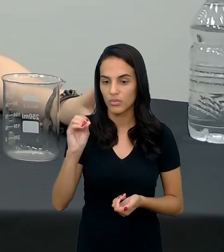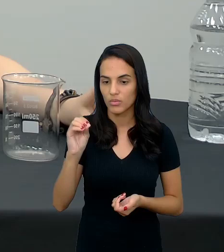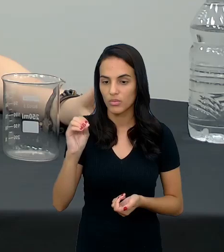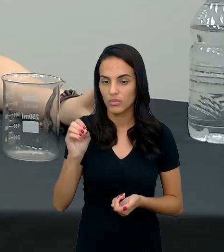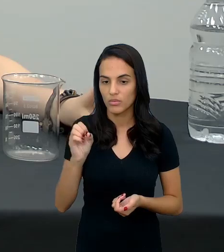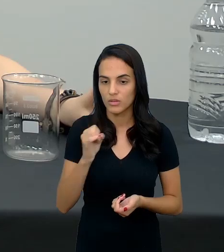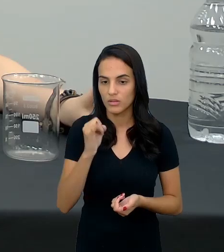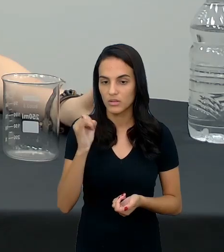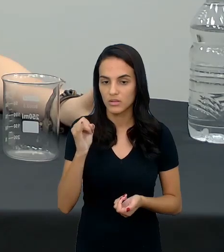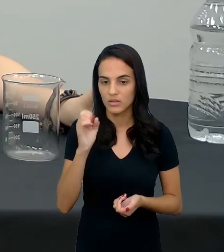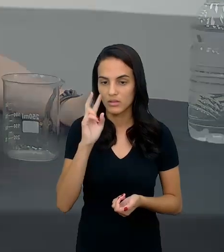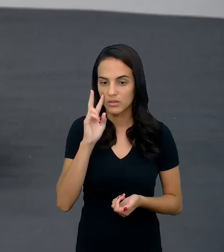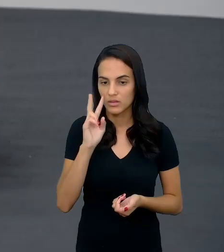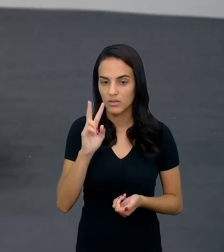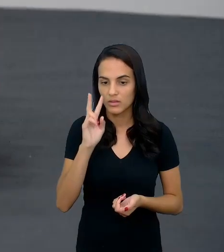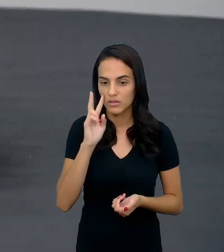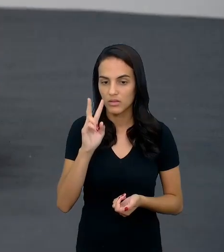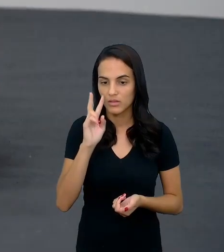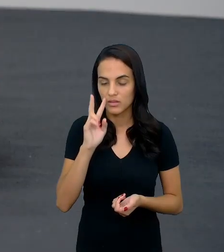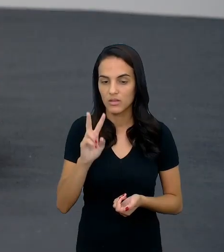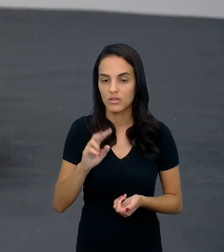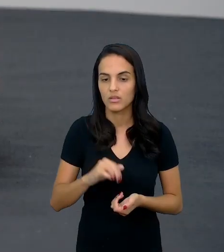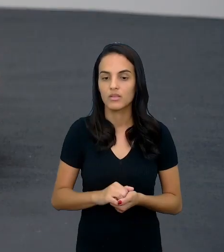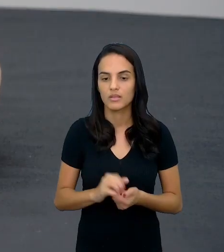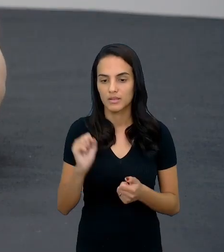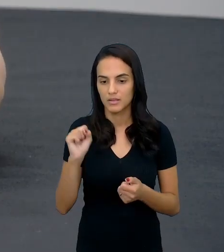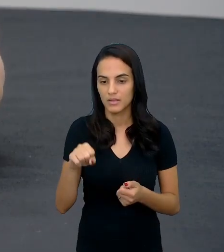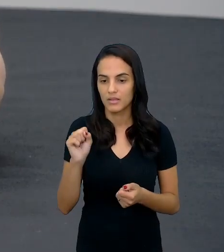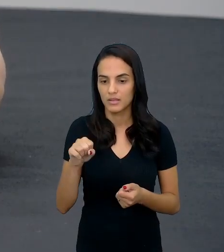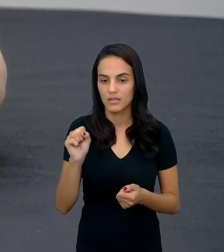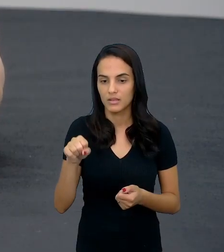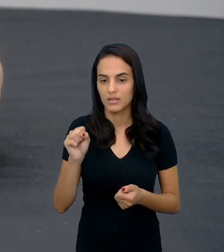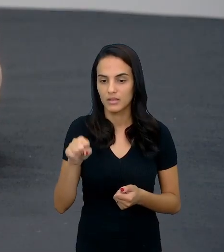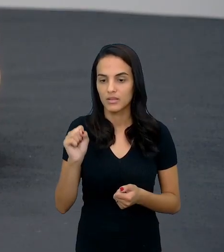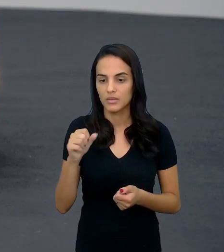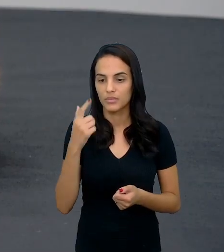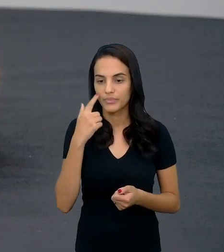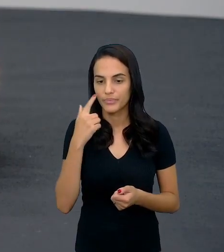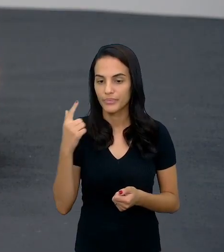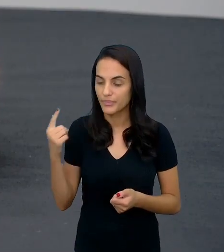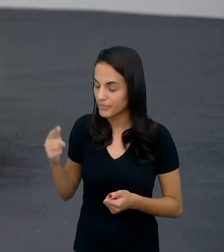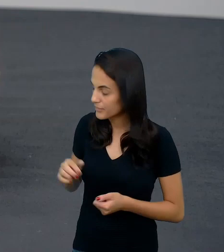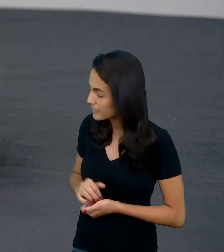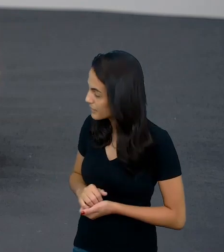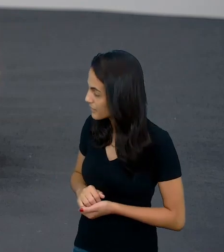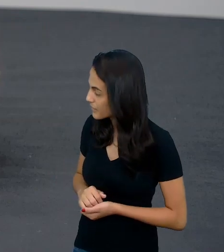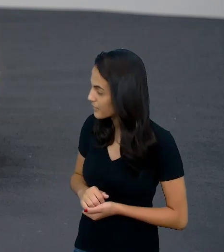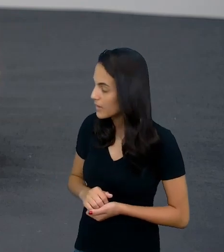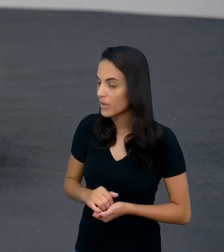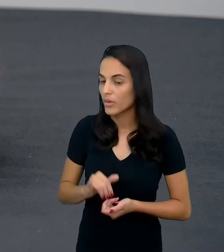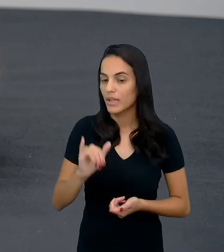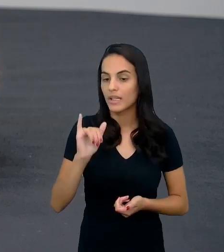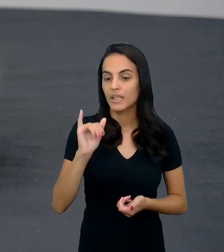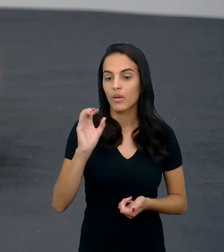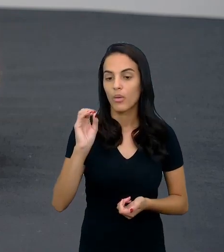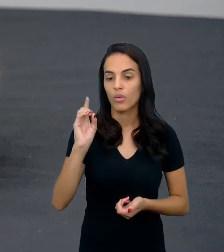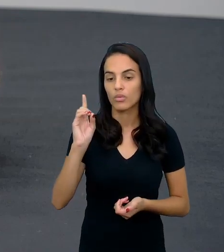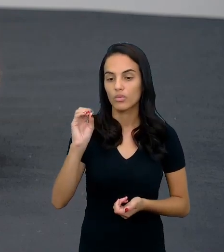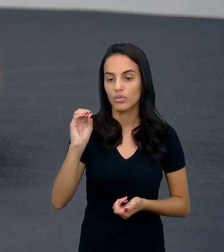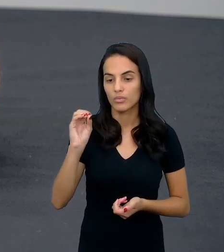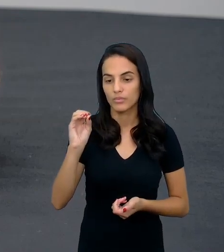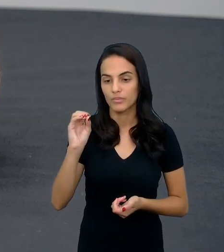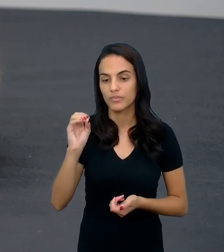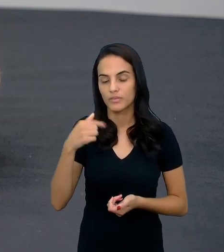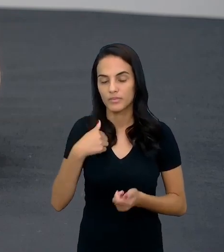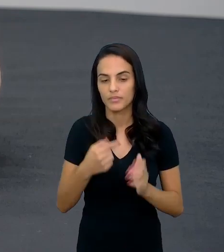se vocês, né, se a produção aqui conseguir, isso, muito bem. Aqui, olha, eu comprei aqui, olha, a tintura de iodo. Eu